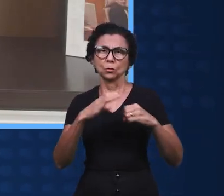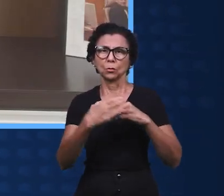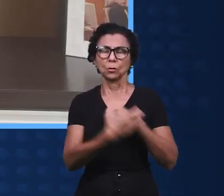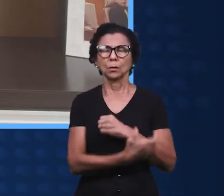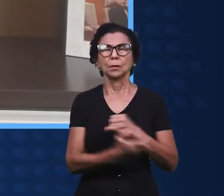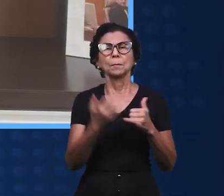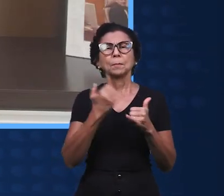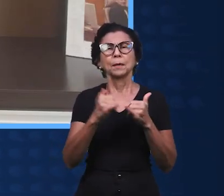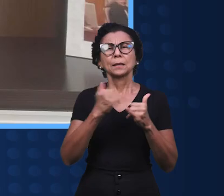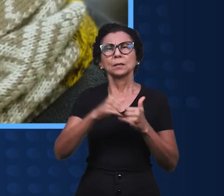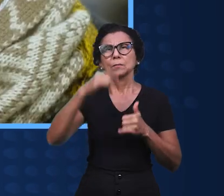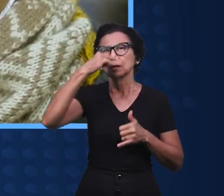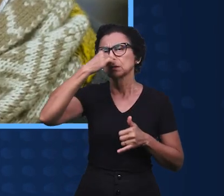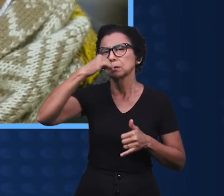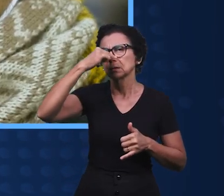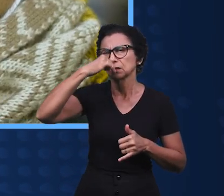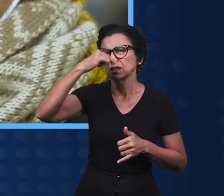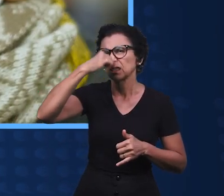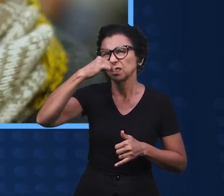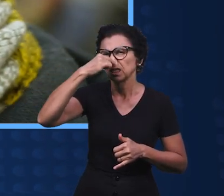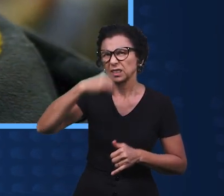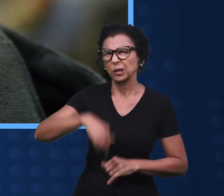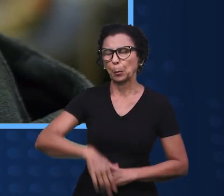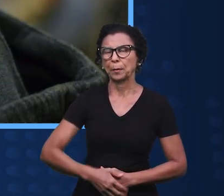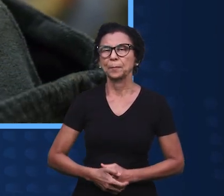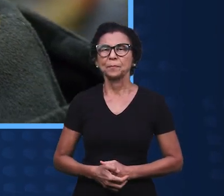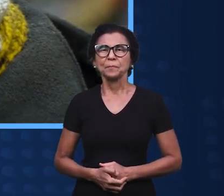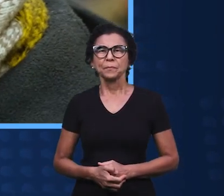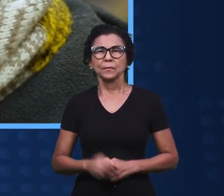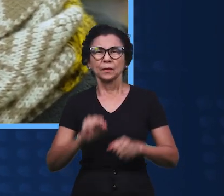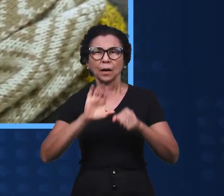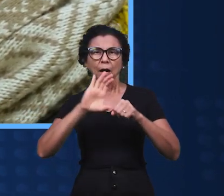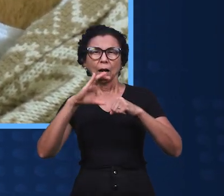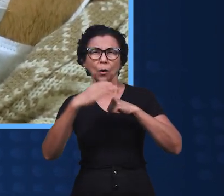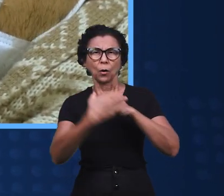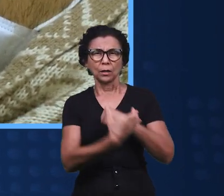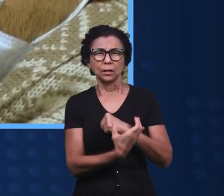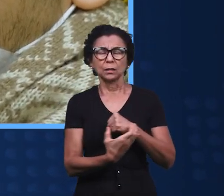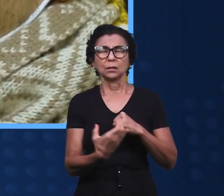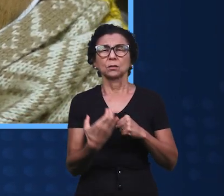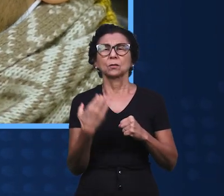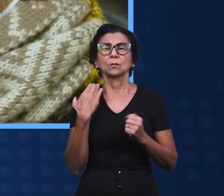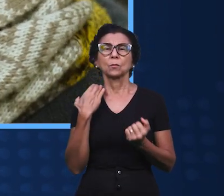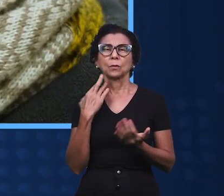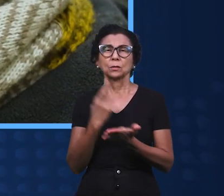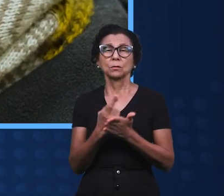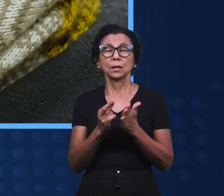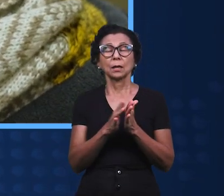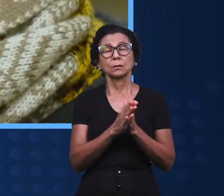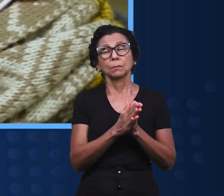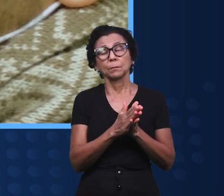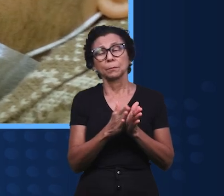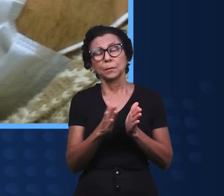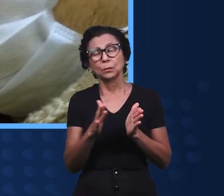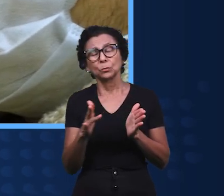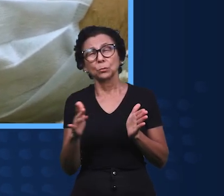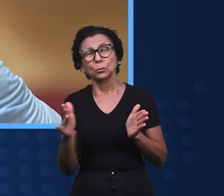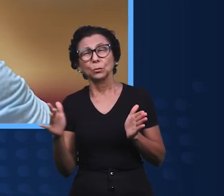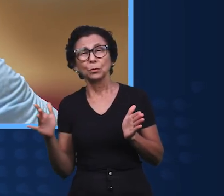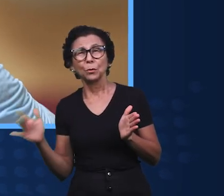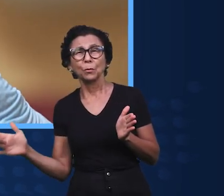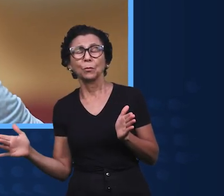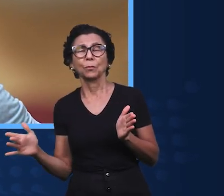uma gripe. A Covid longa, ela continua afetando milhões de pessoas com